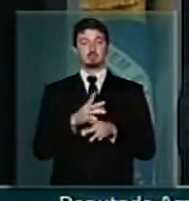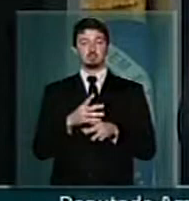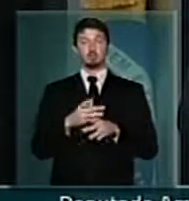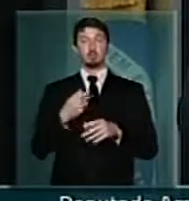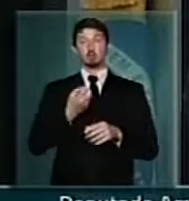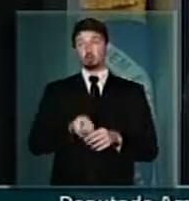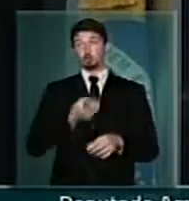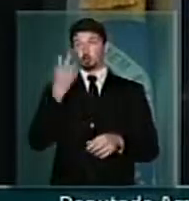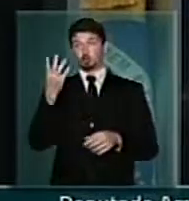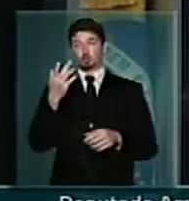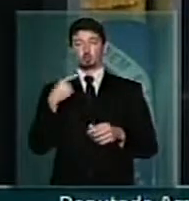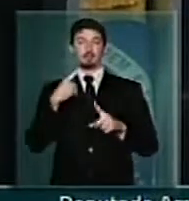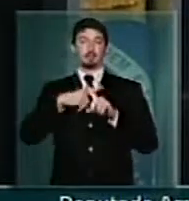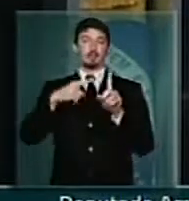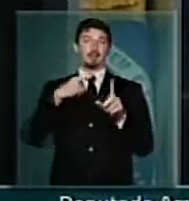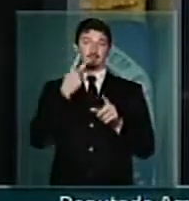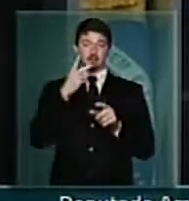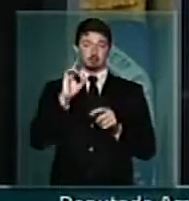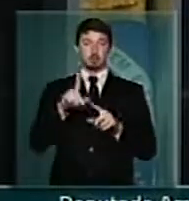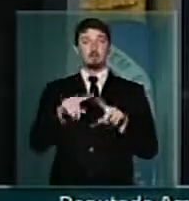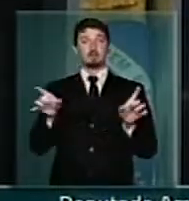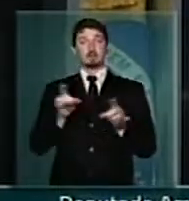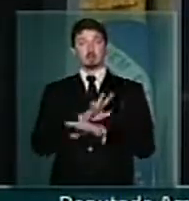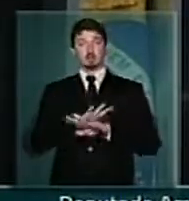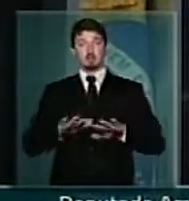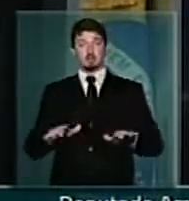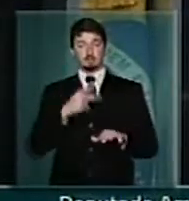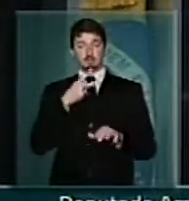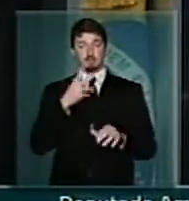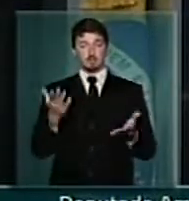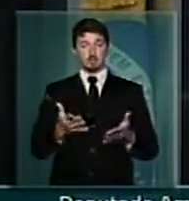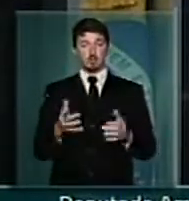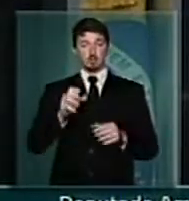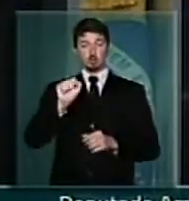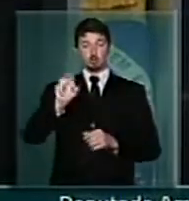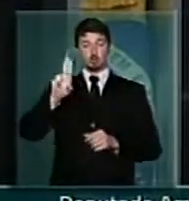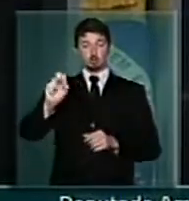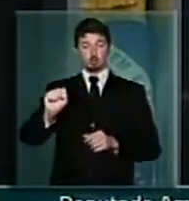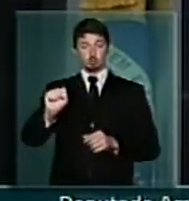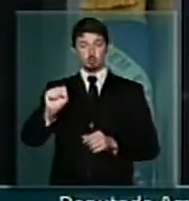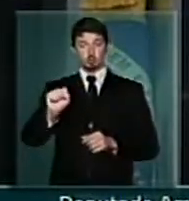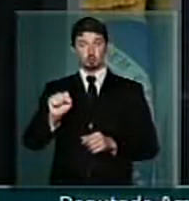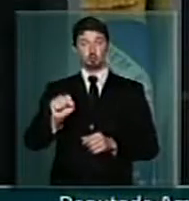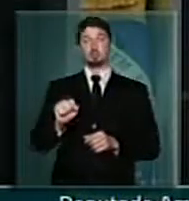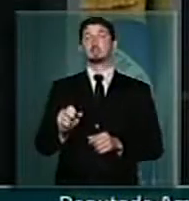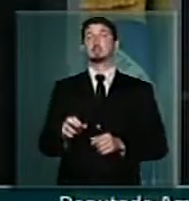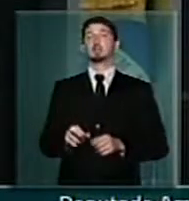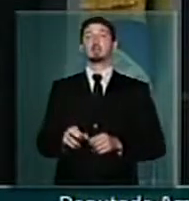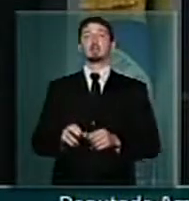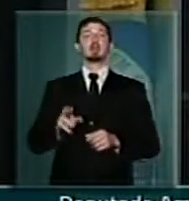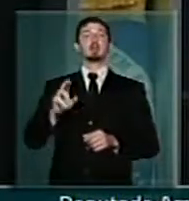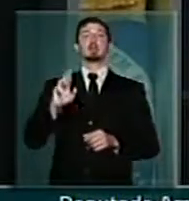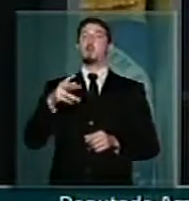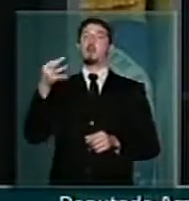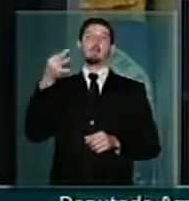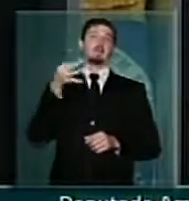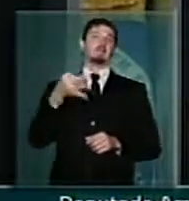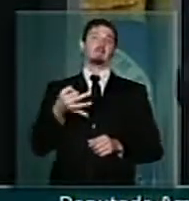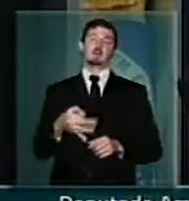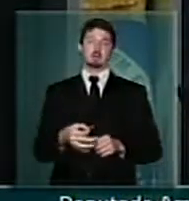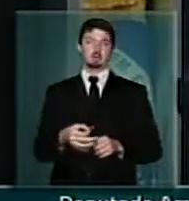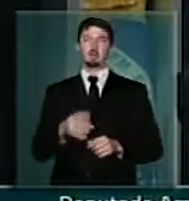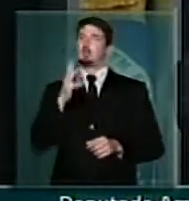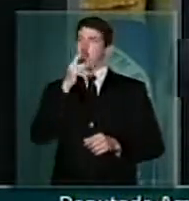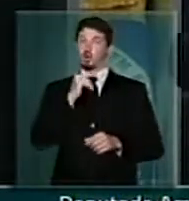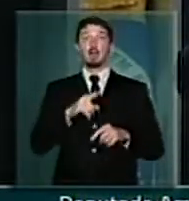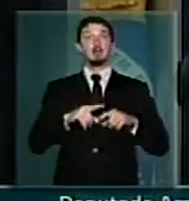meu discurso pela metade, mas vou concluir dizendo: o SUS está longe de ser um sistema perfeito, mas é o